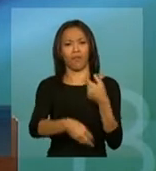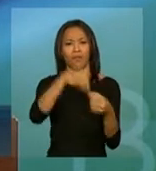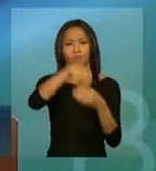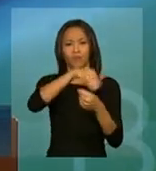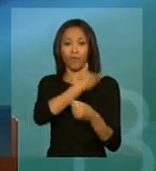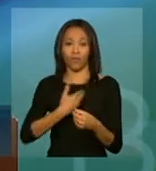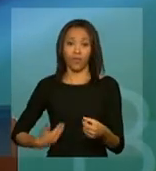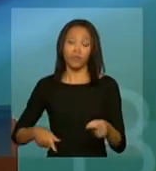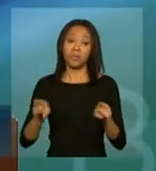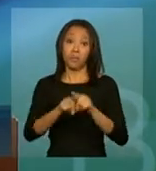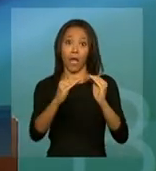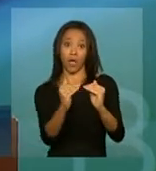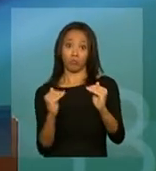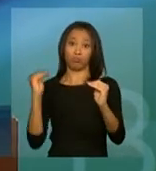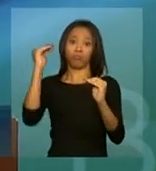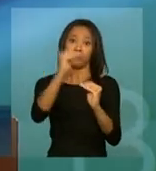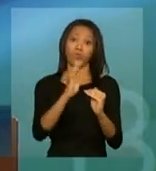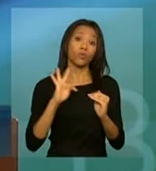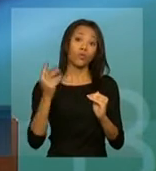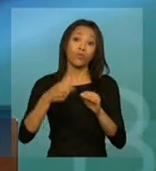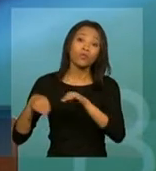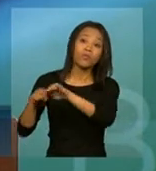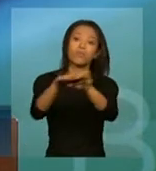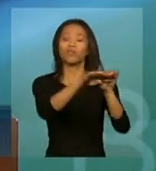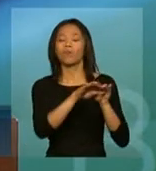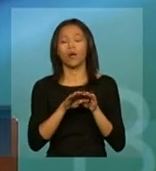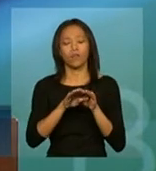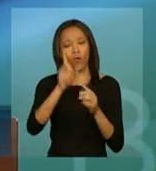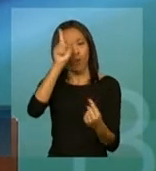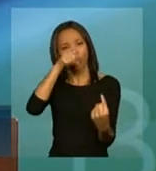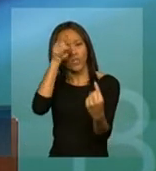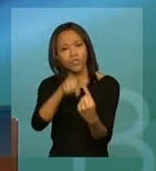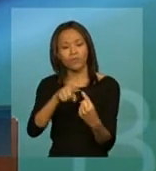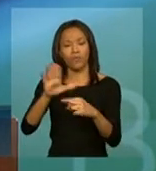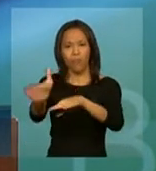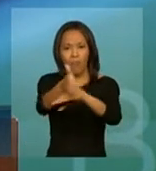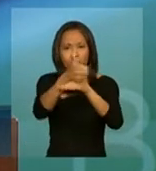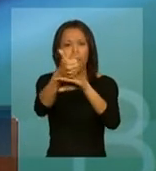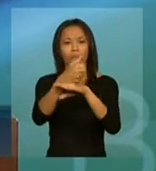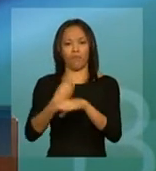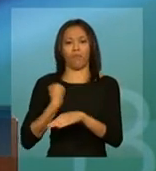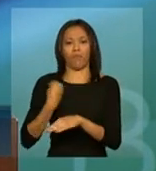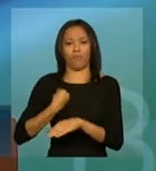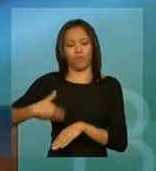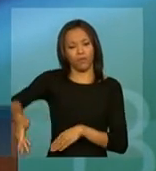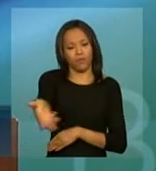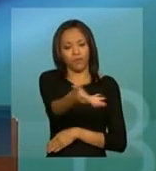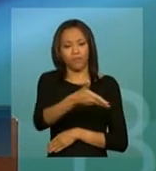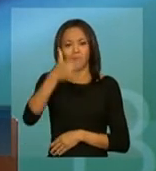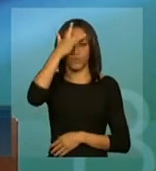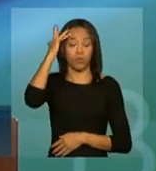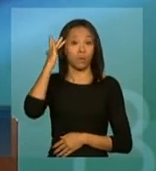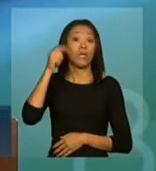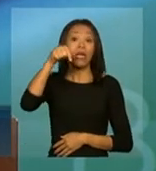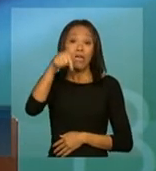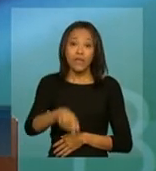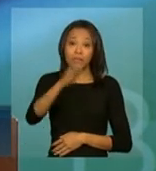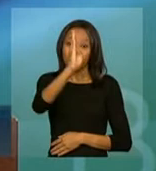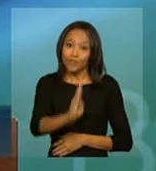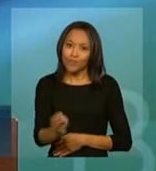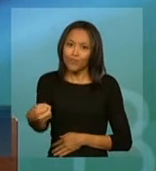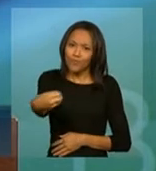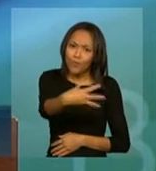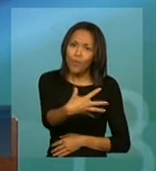públicos. Nosso objetivo é melhorar a vida das pessoas, nossa missão é servir o Brasil. E este país, este novo Brasil que